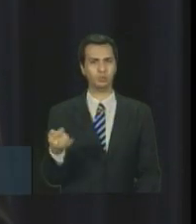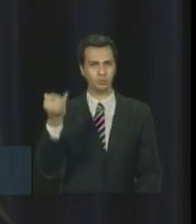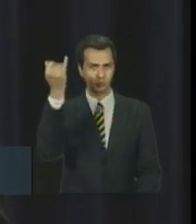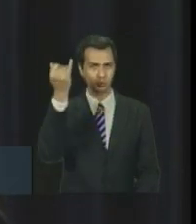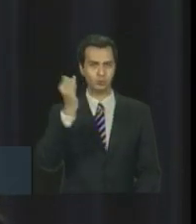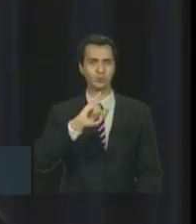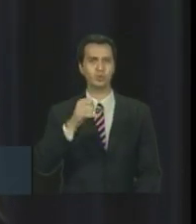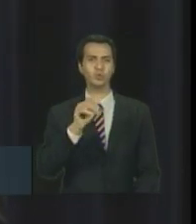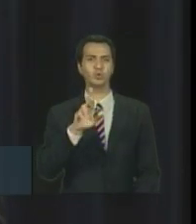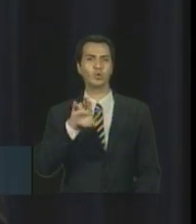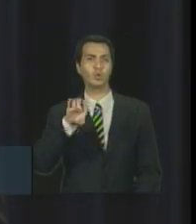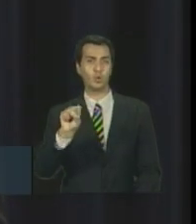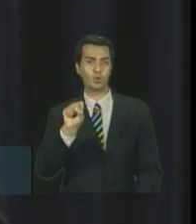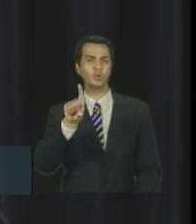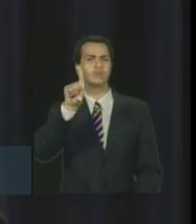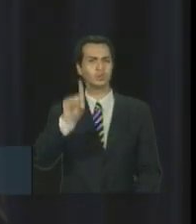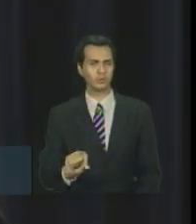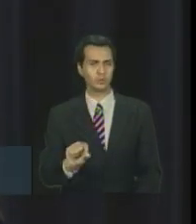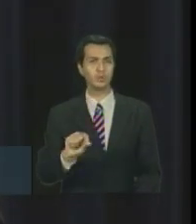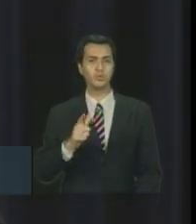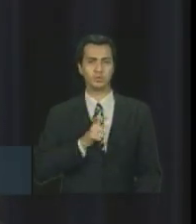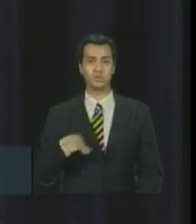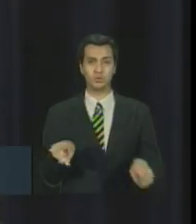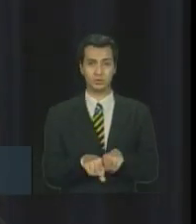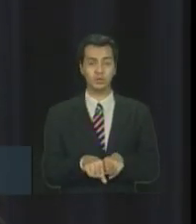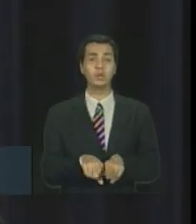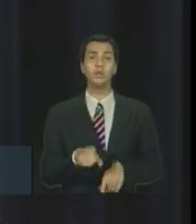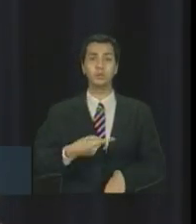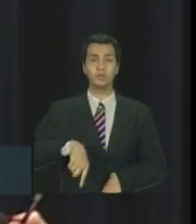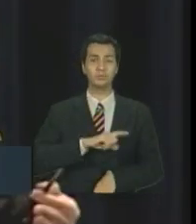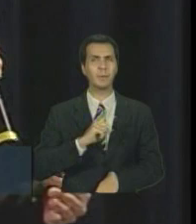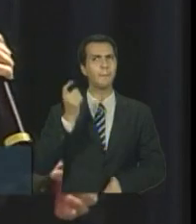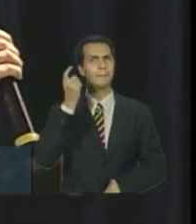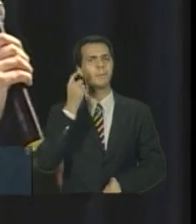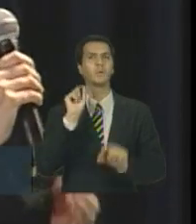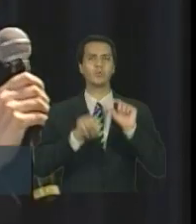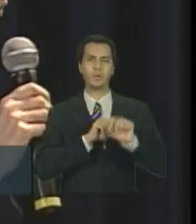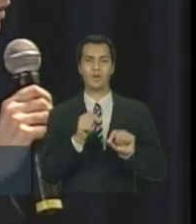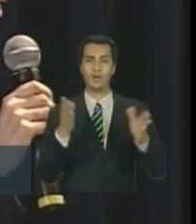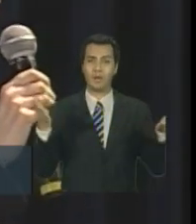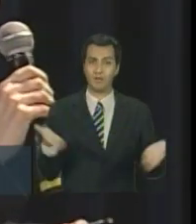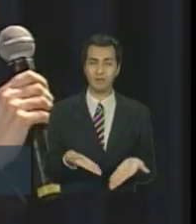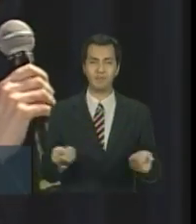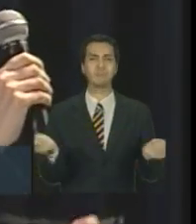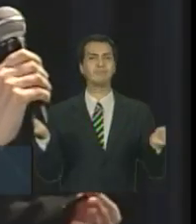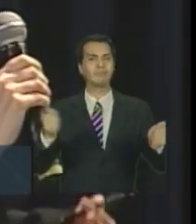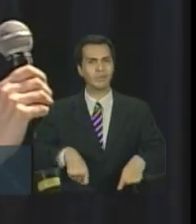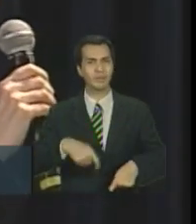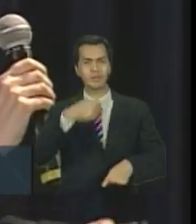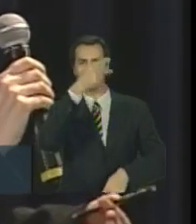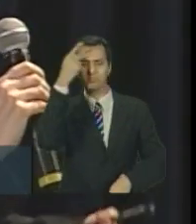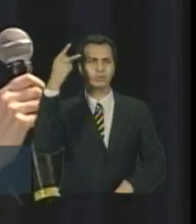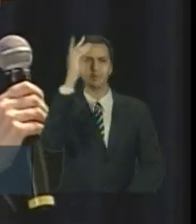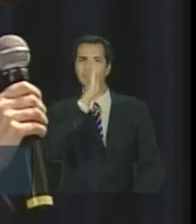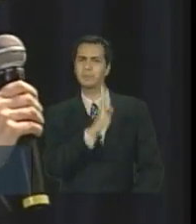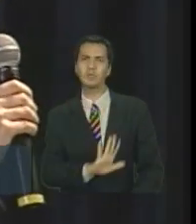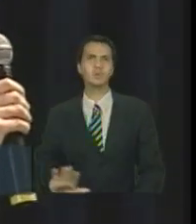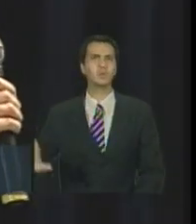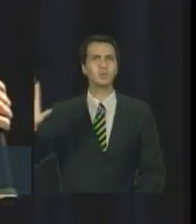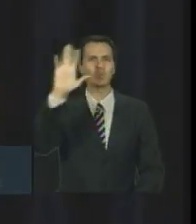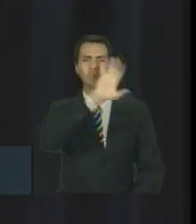referenciadas no microcrédito, nós pretendemos que esta seja uma oportunidade real para os brasileiros e